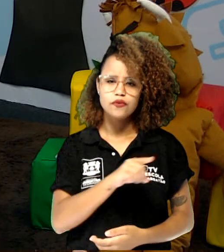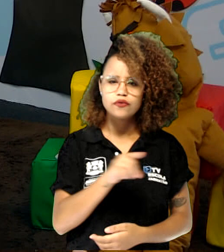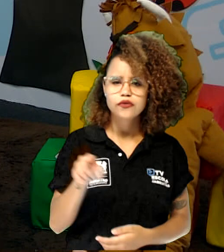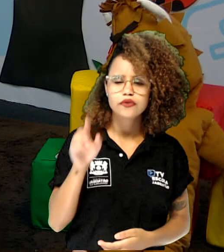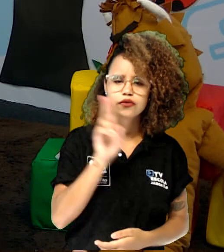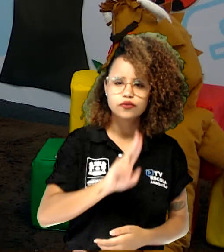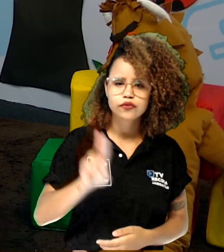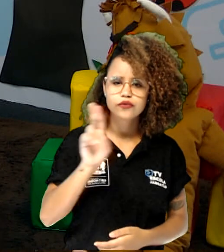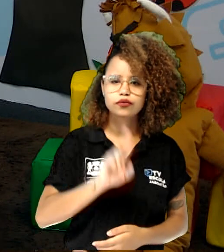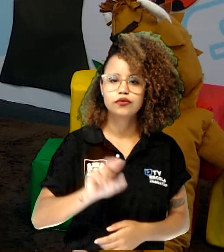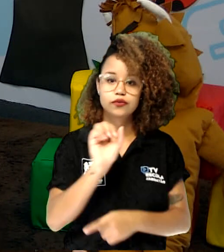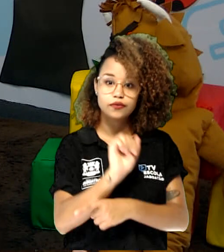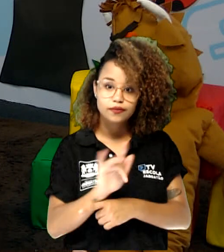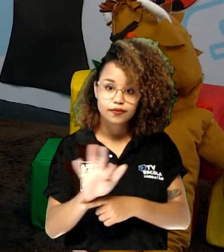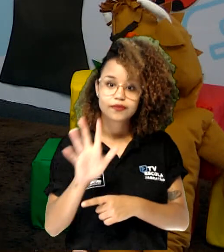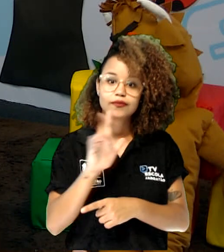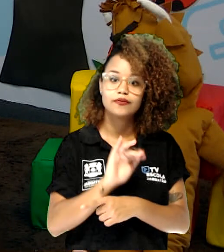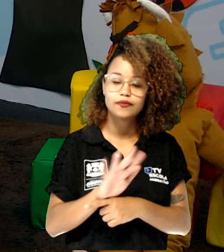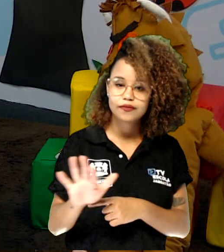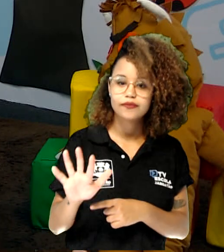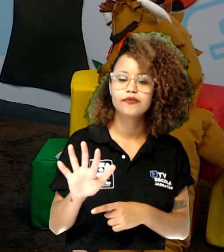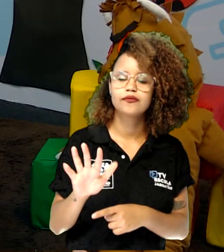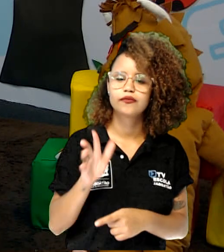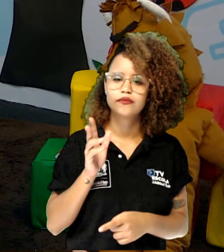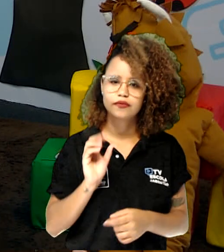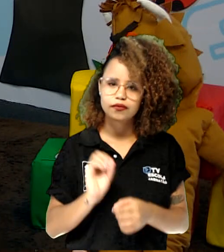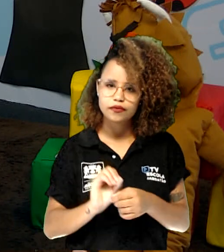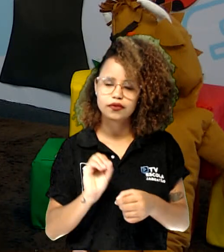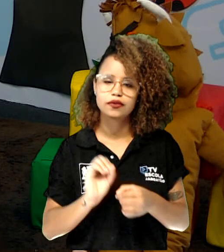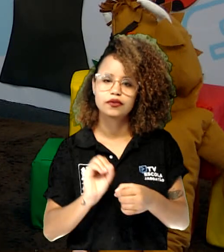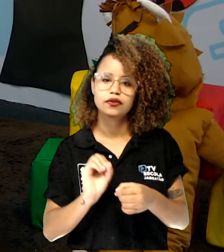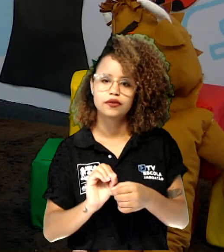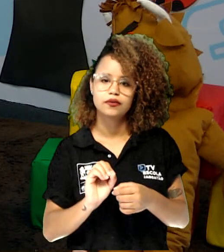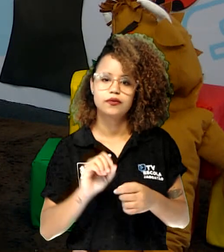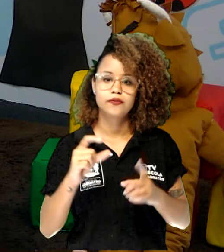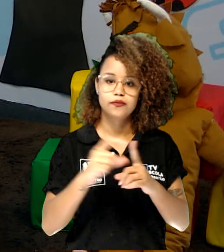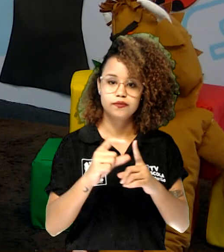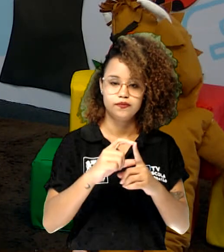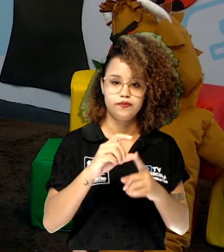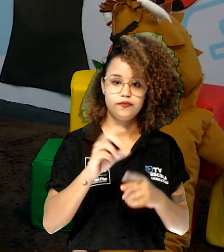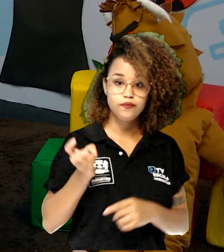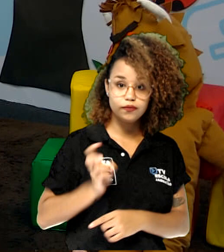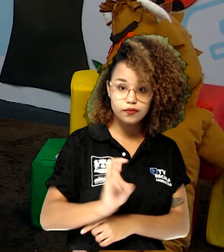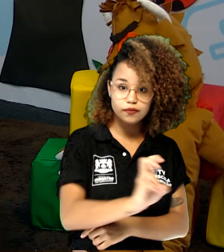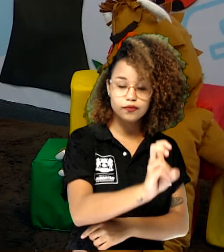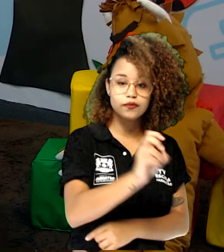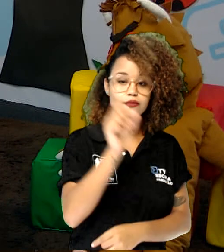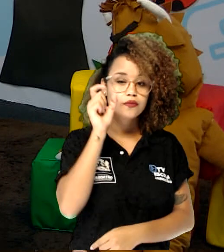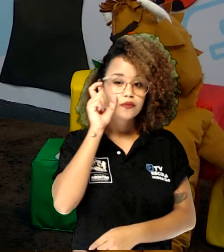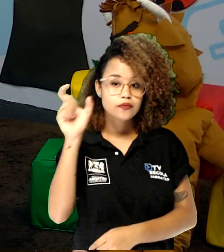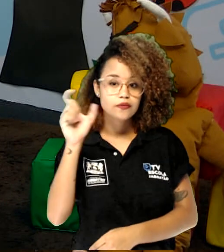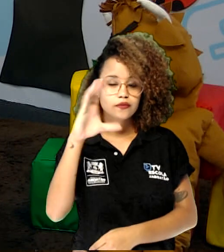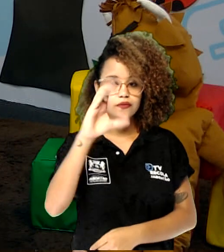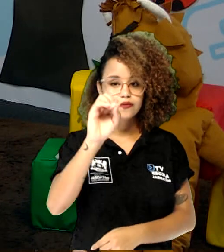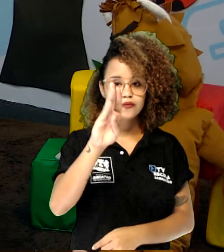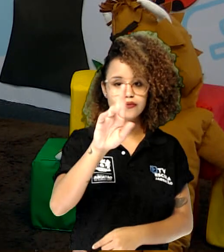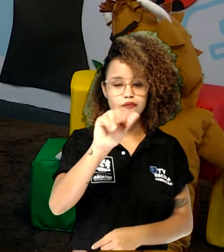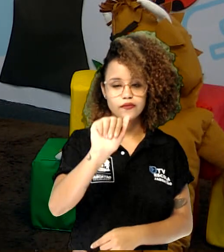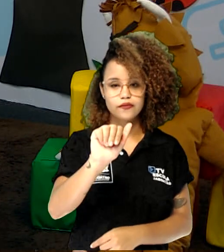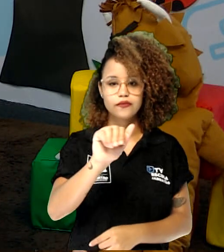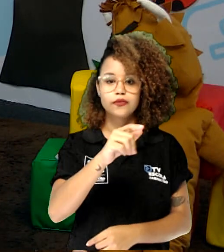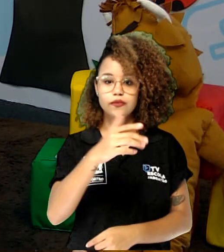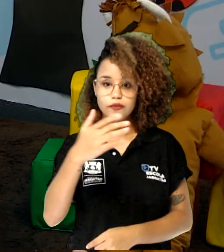usaram o alfabeto móvel para construir as palavras cobra e coruja? Ah, nós